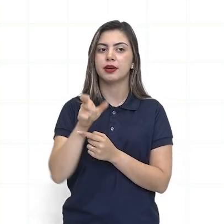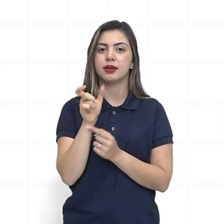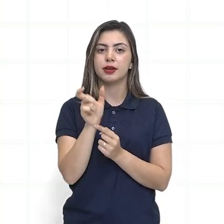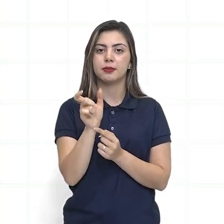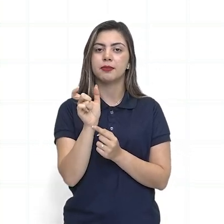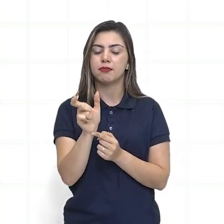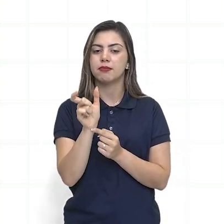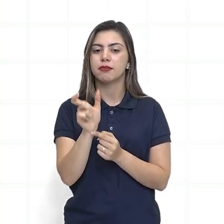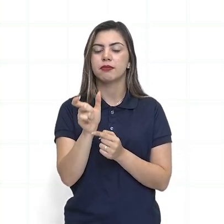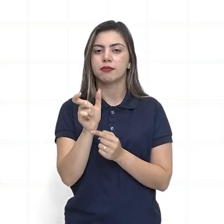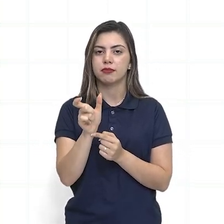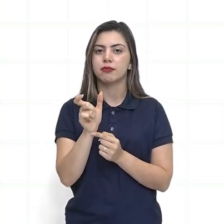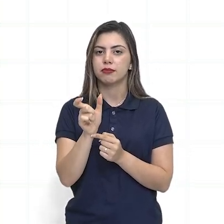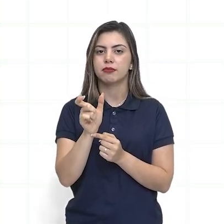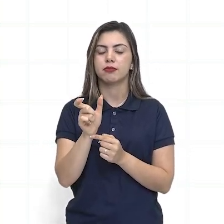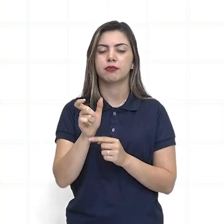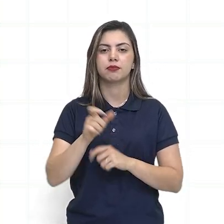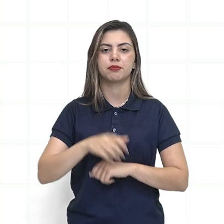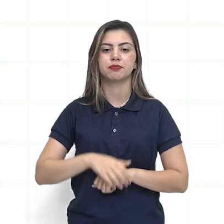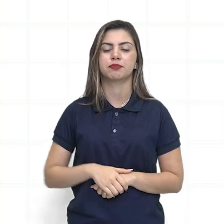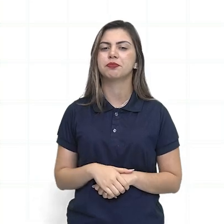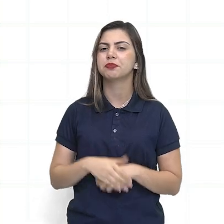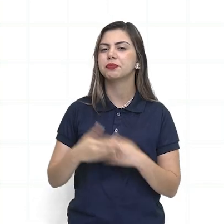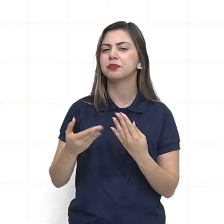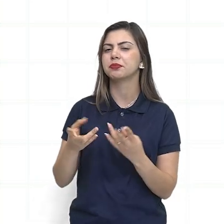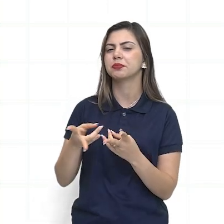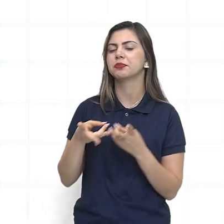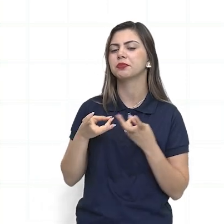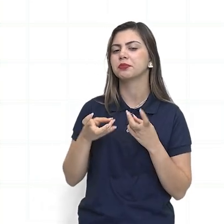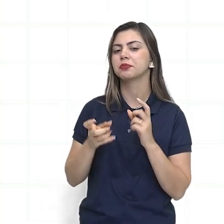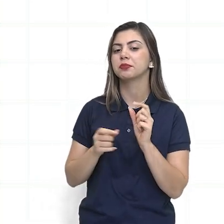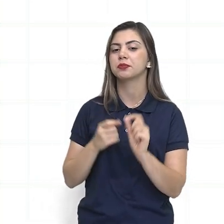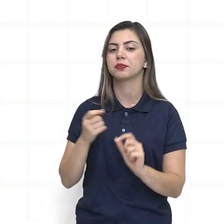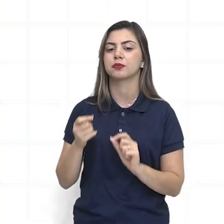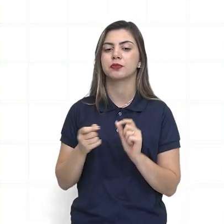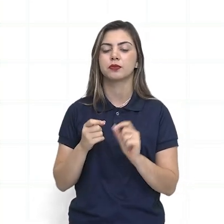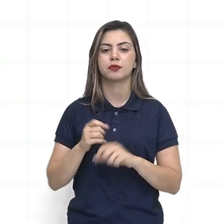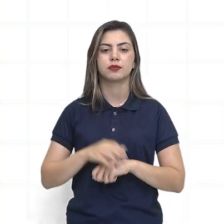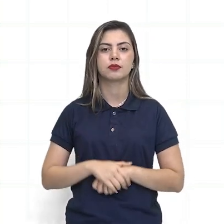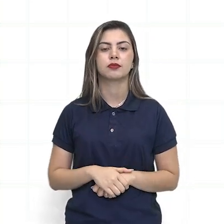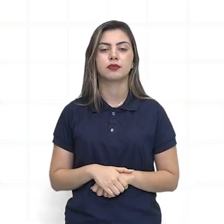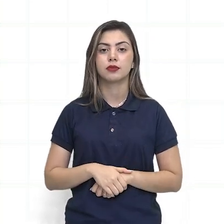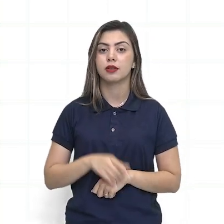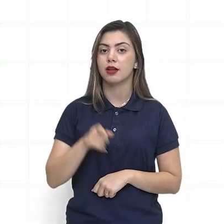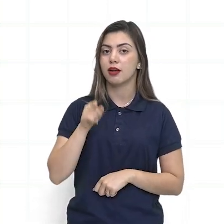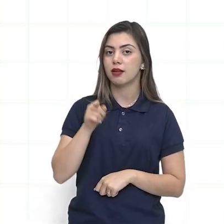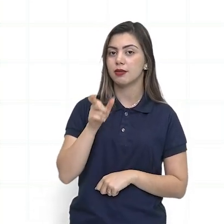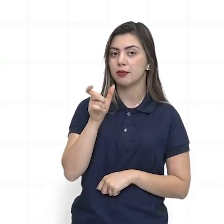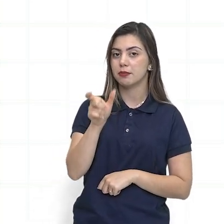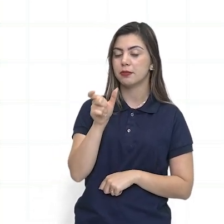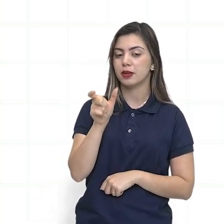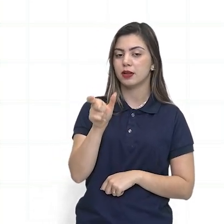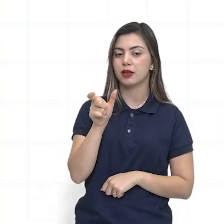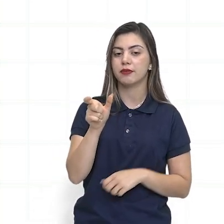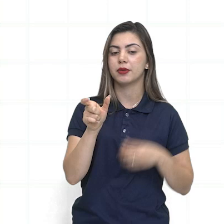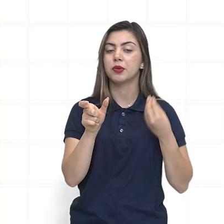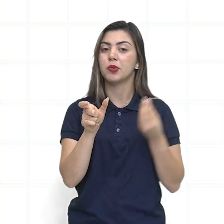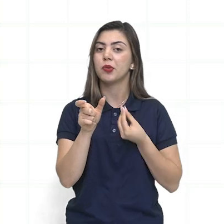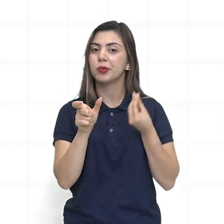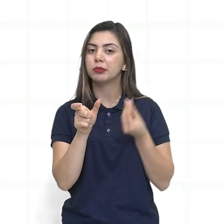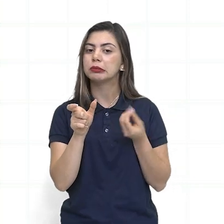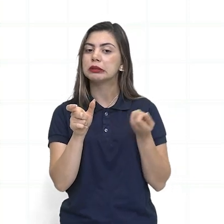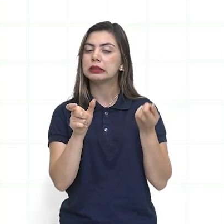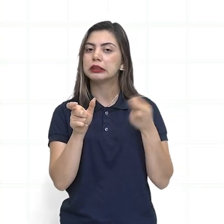palavra forma. Veja que a partir desta palavra, eu